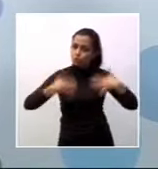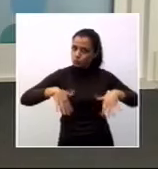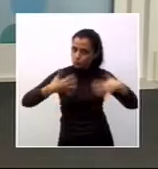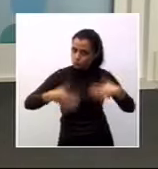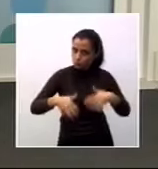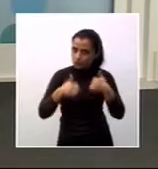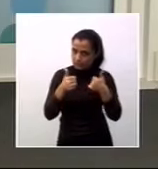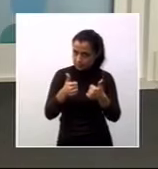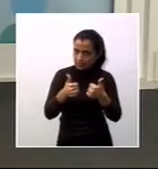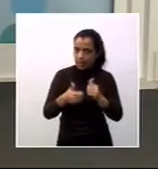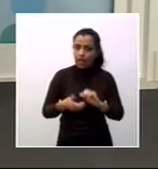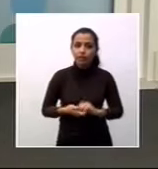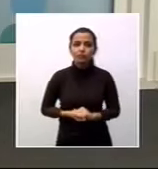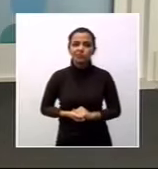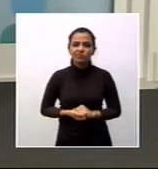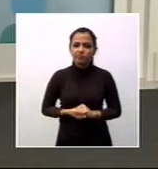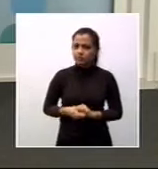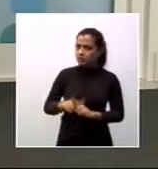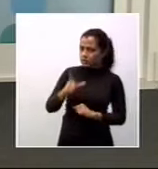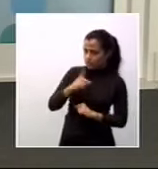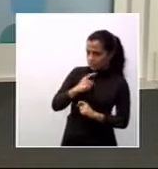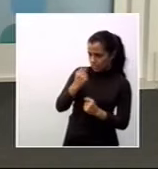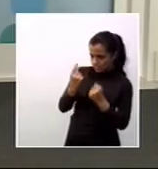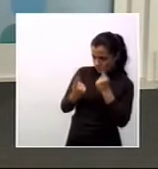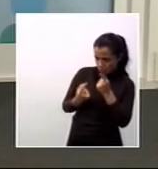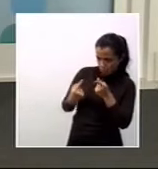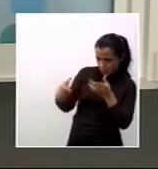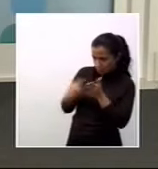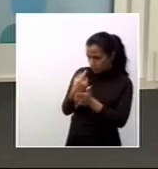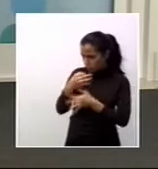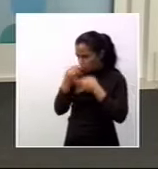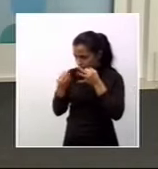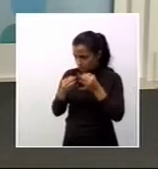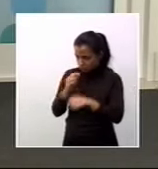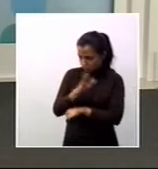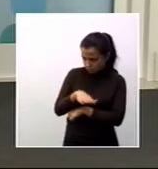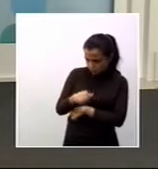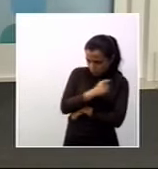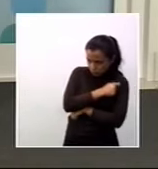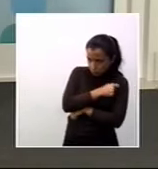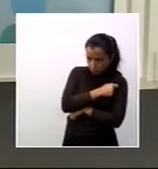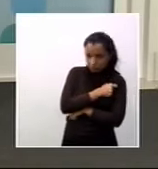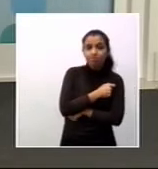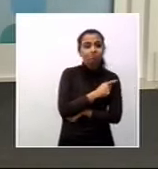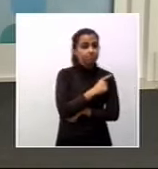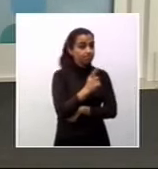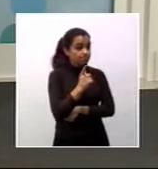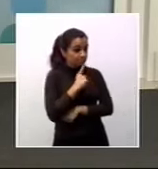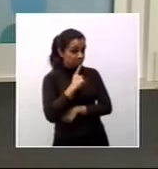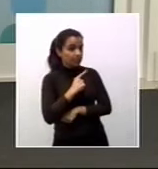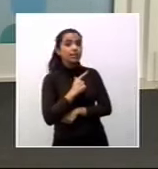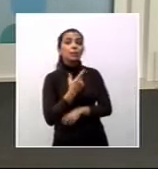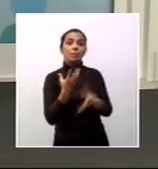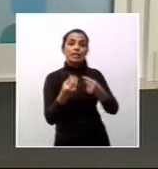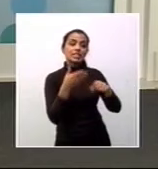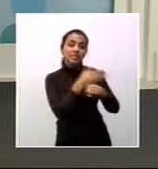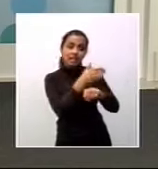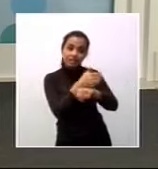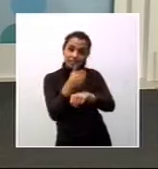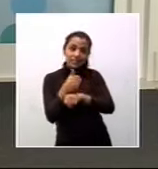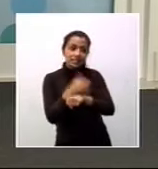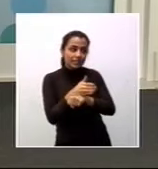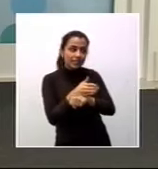então a gente tem alguma coisa aí dos alunos temos temos em bastante gente participando a